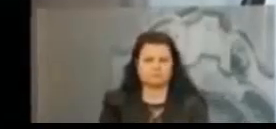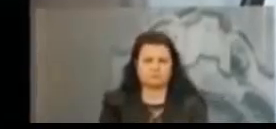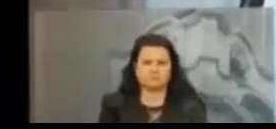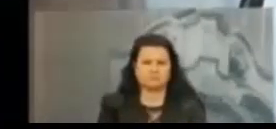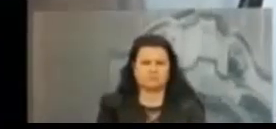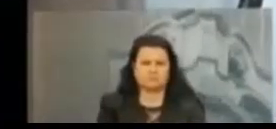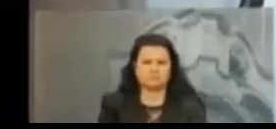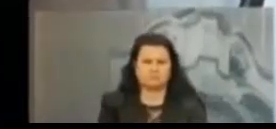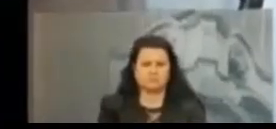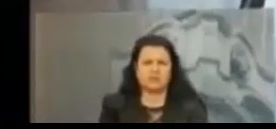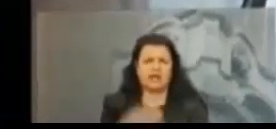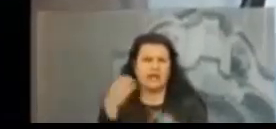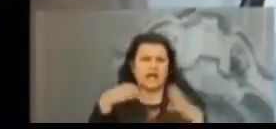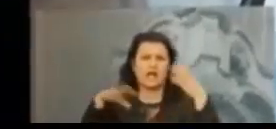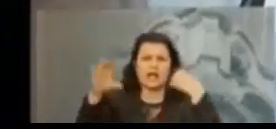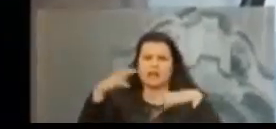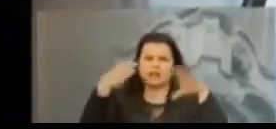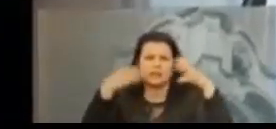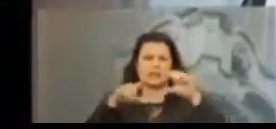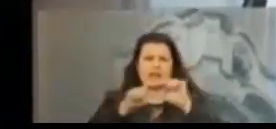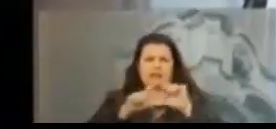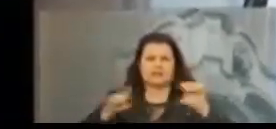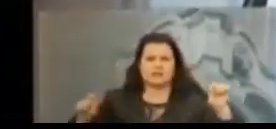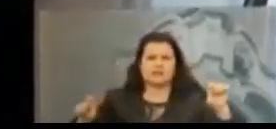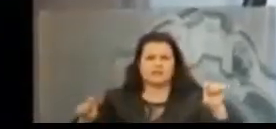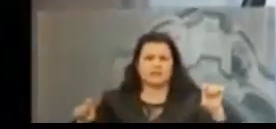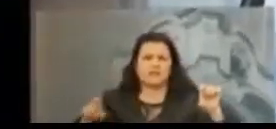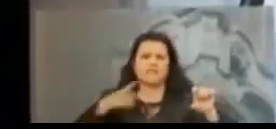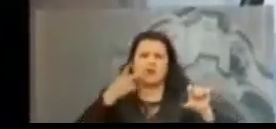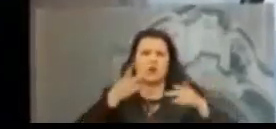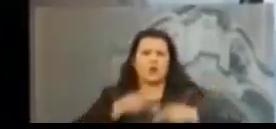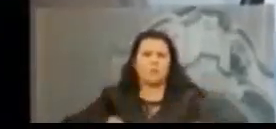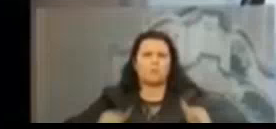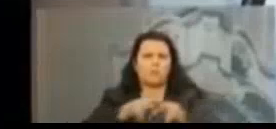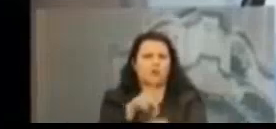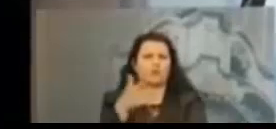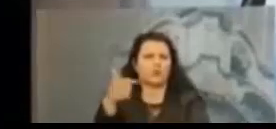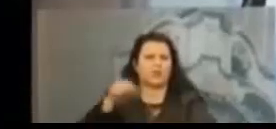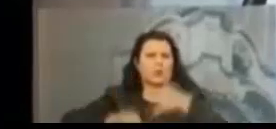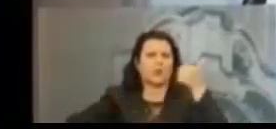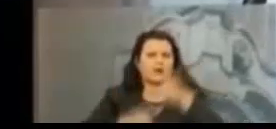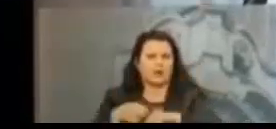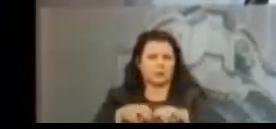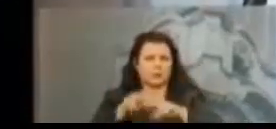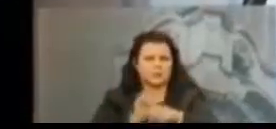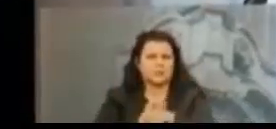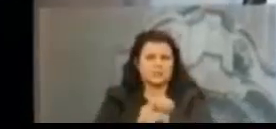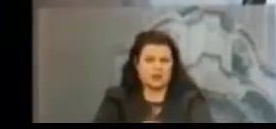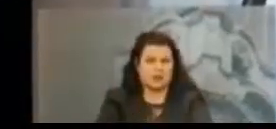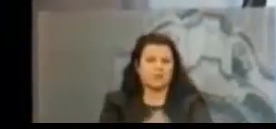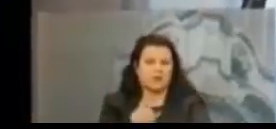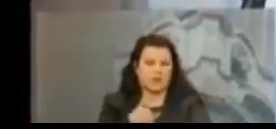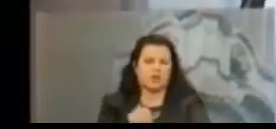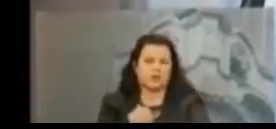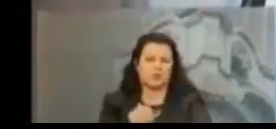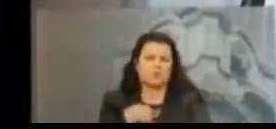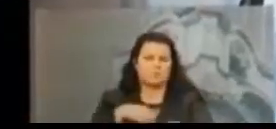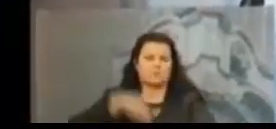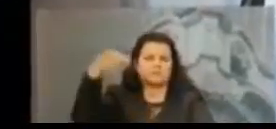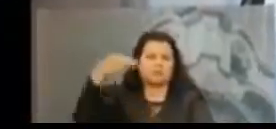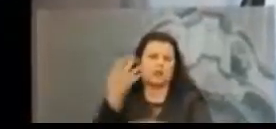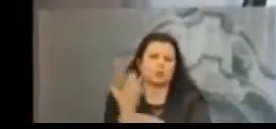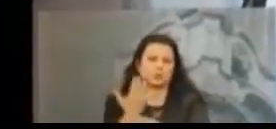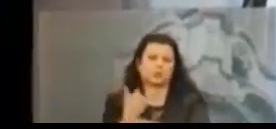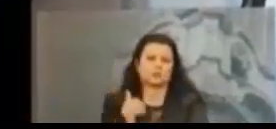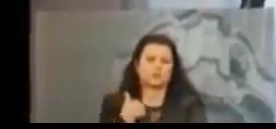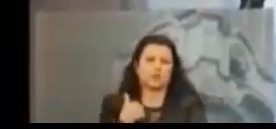estar cantando um verso que diz que o nosso povo não tem virtude, por isso foi escravizado. Eu sou historiador, faço mestrado na URGS,